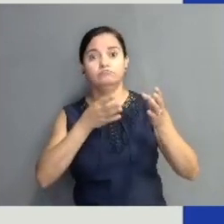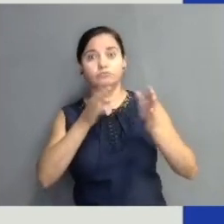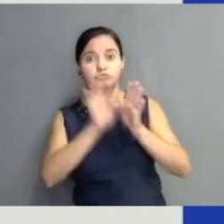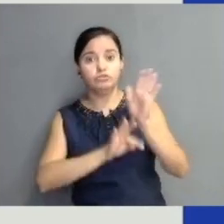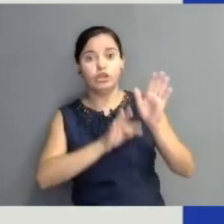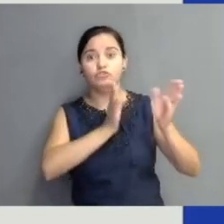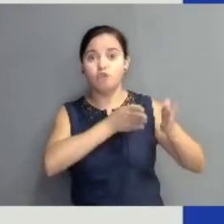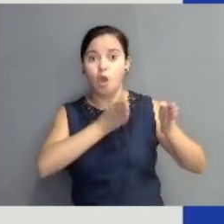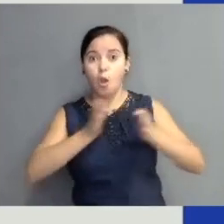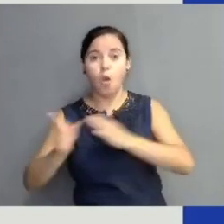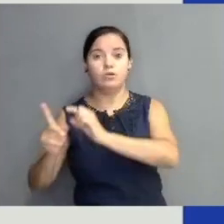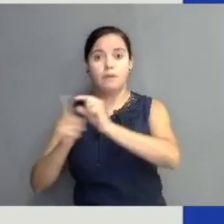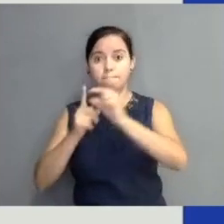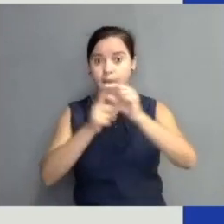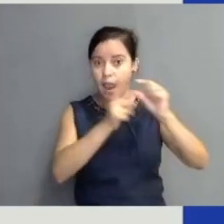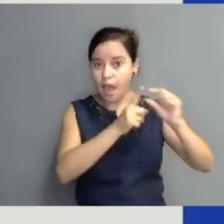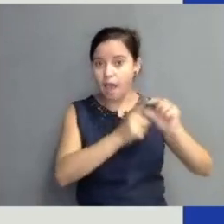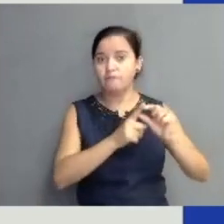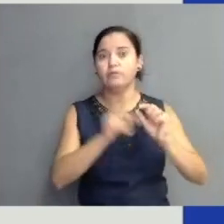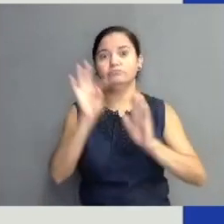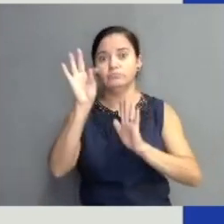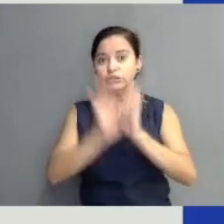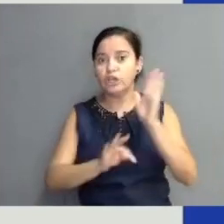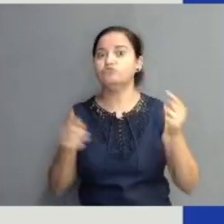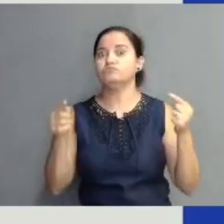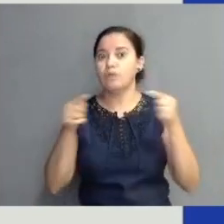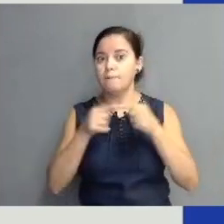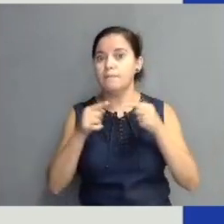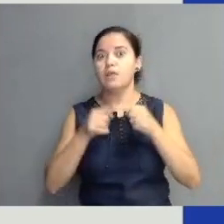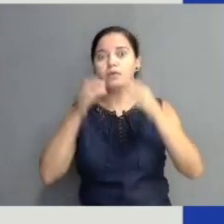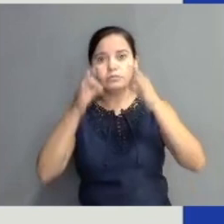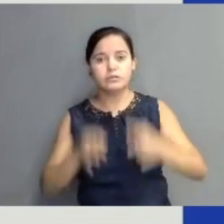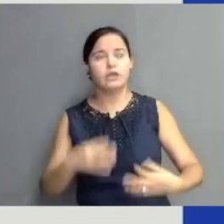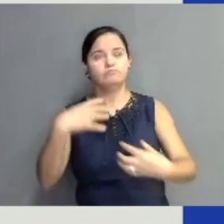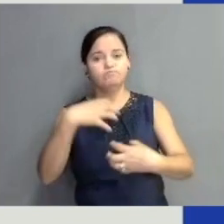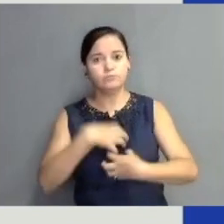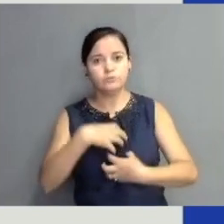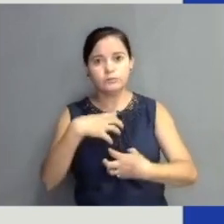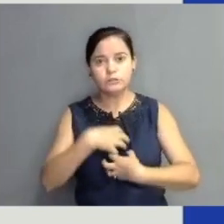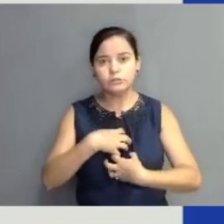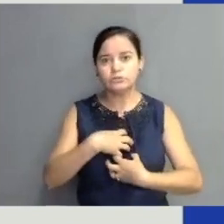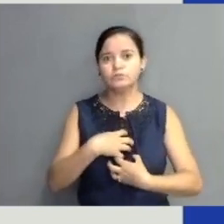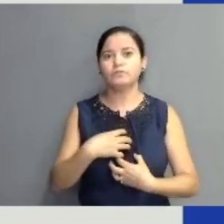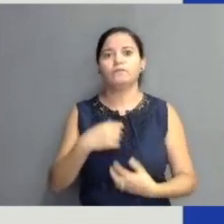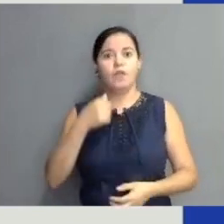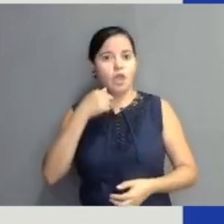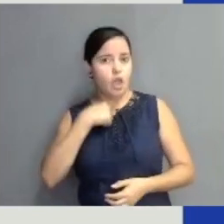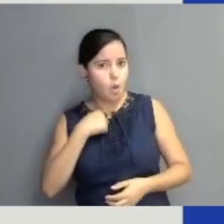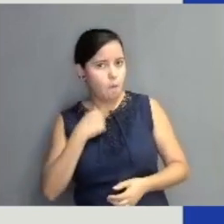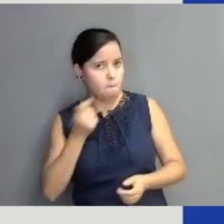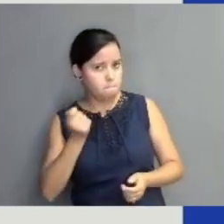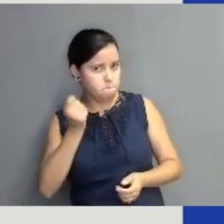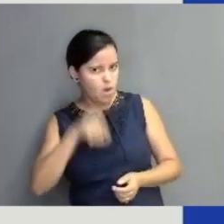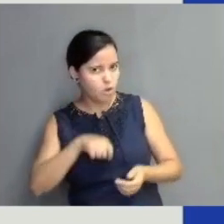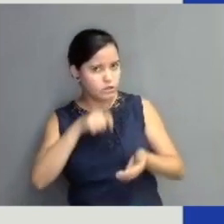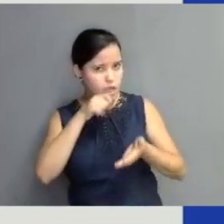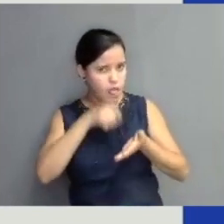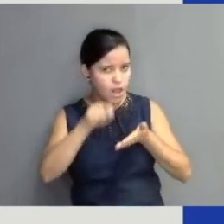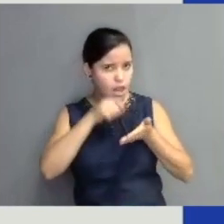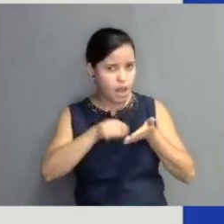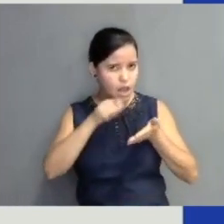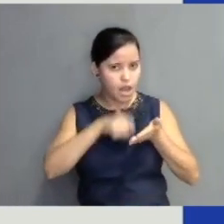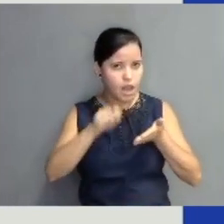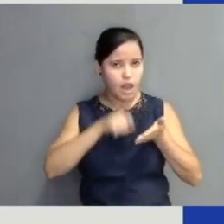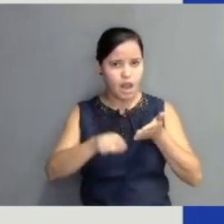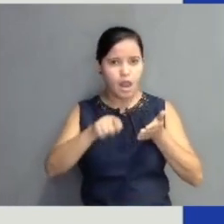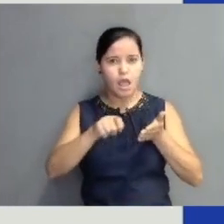mantenha seu sentido. Isso significa que eu vou reescrever a frase, mas eu não posso mudar muito. Eu preciso manter, né,